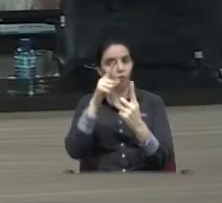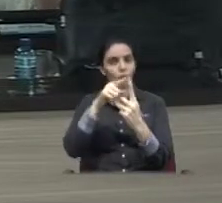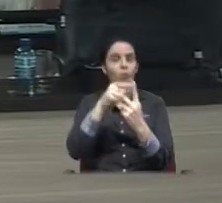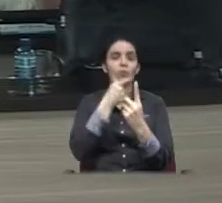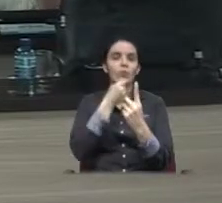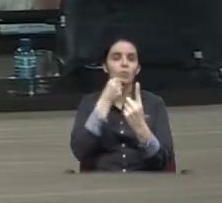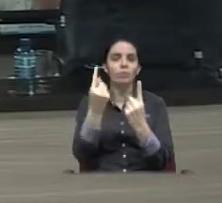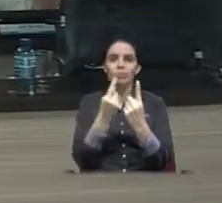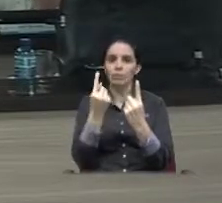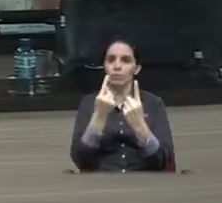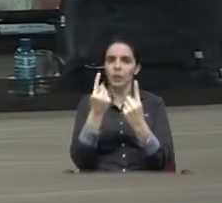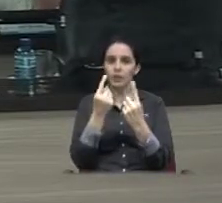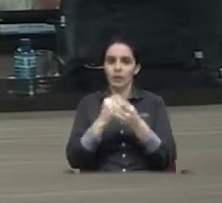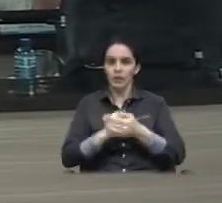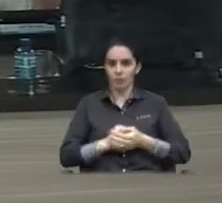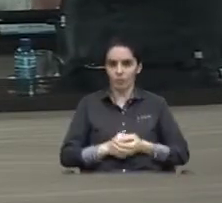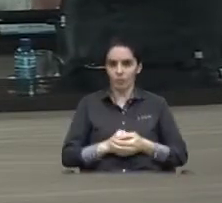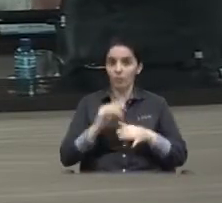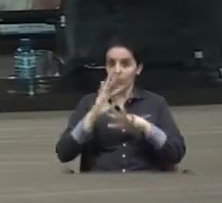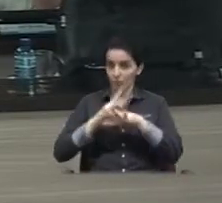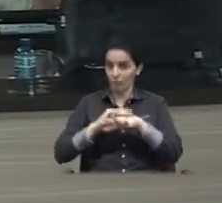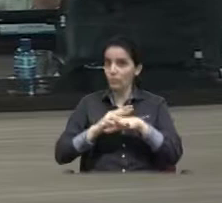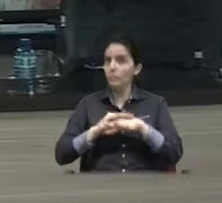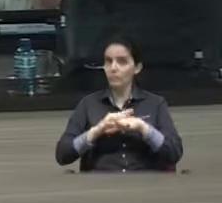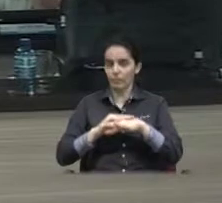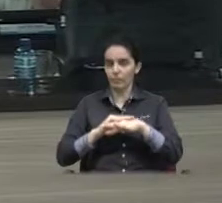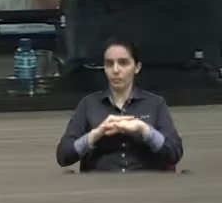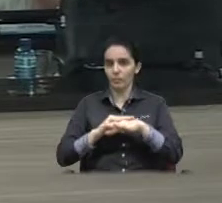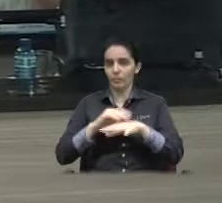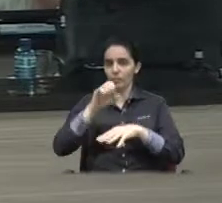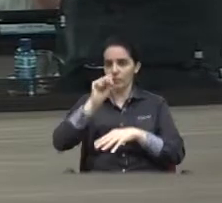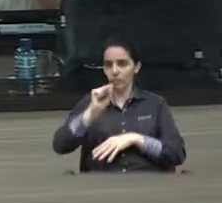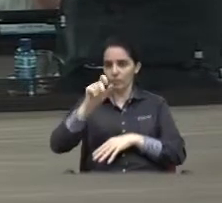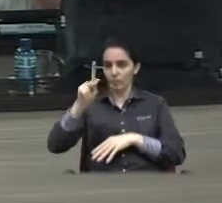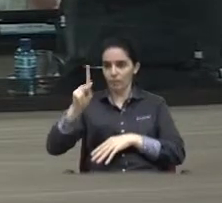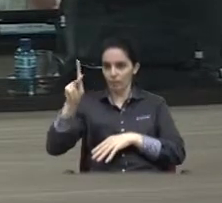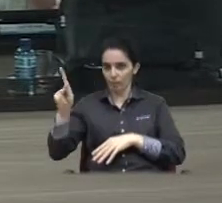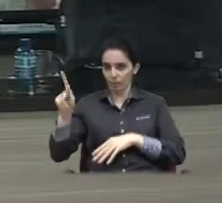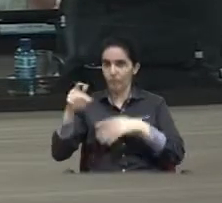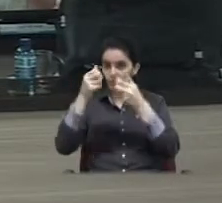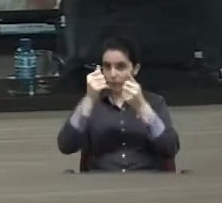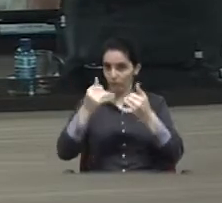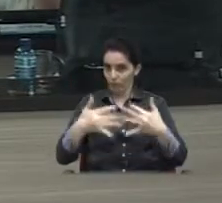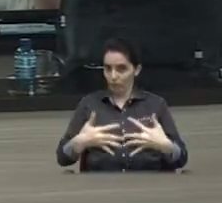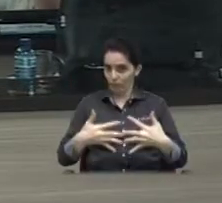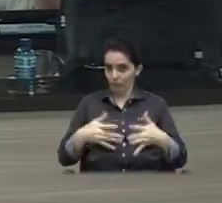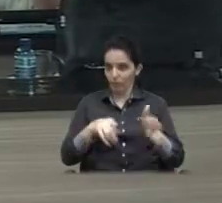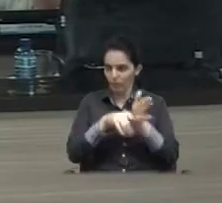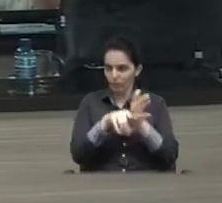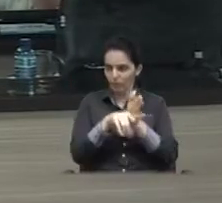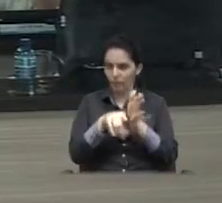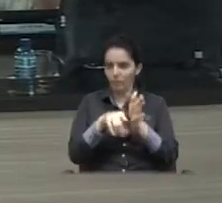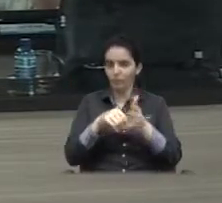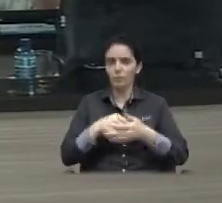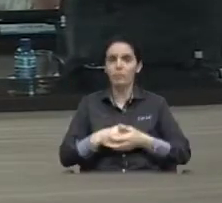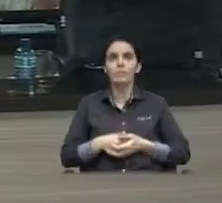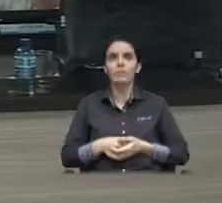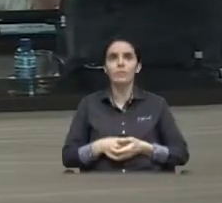essa síndrome aqui, ele explicou o porquê, chama SPP. É uma síndrome que o cara quer